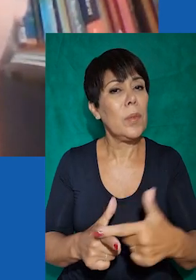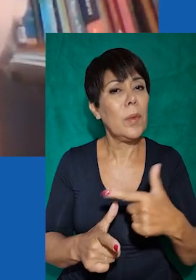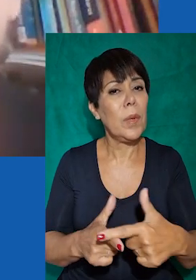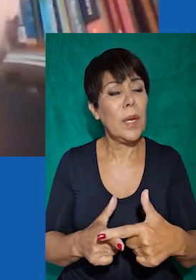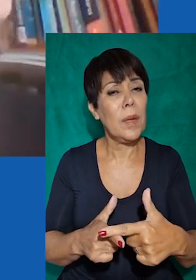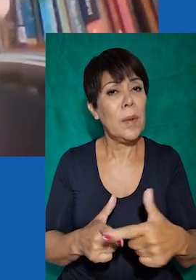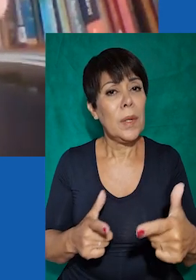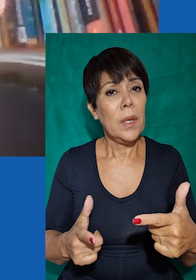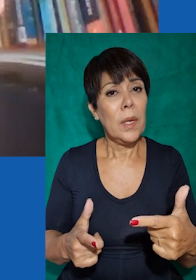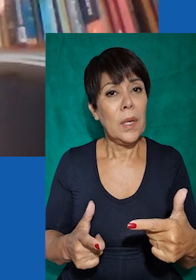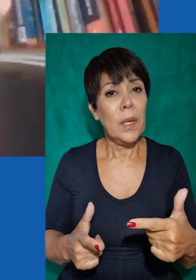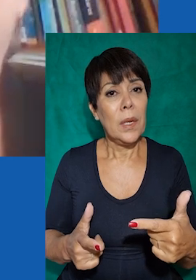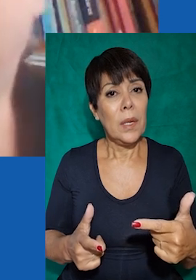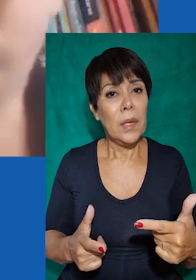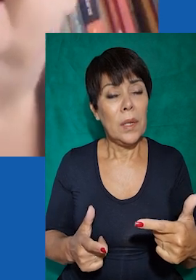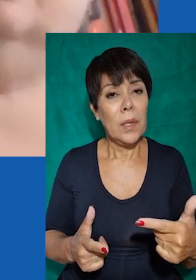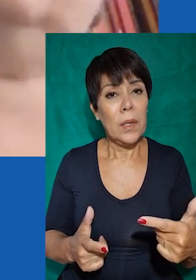o infeliz